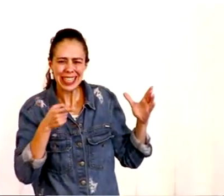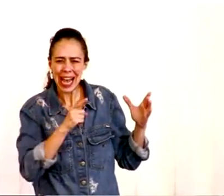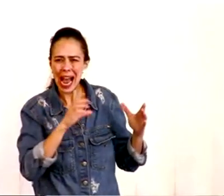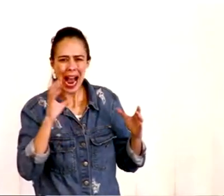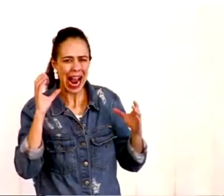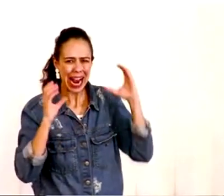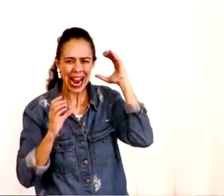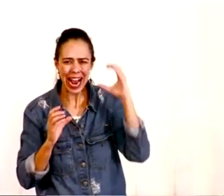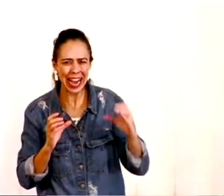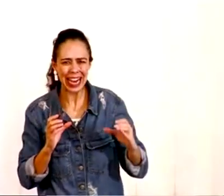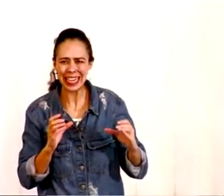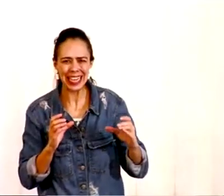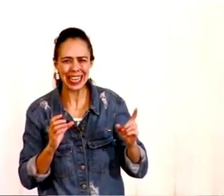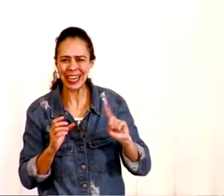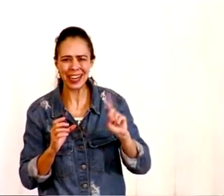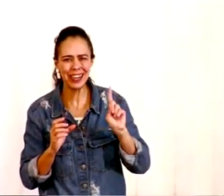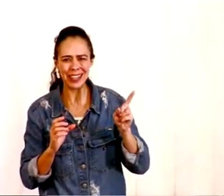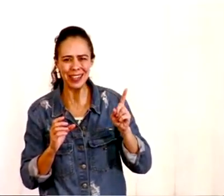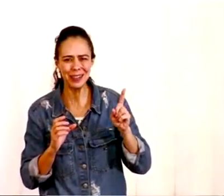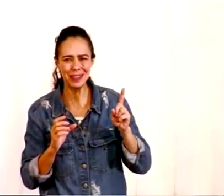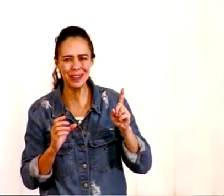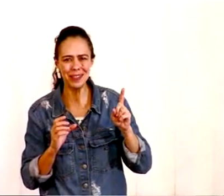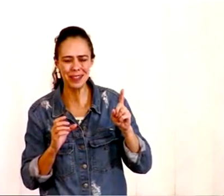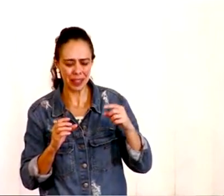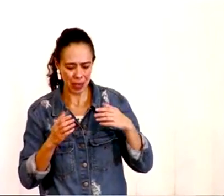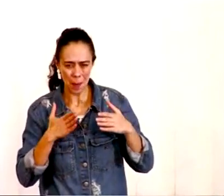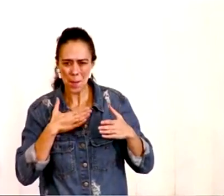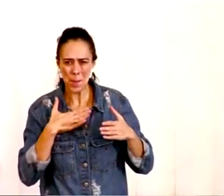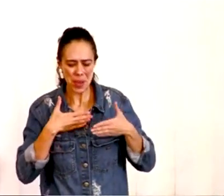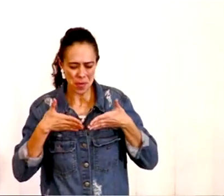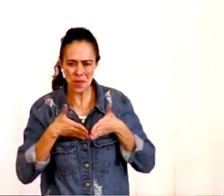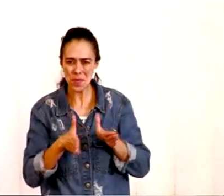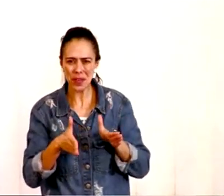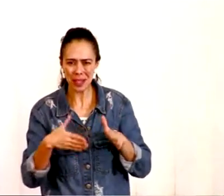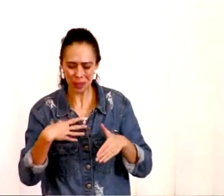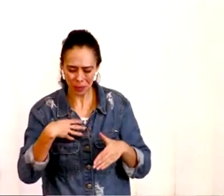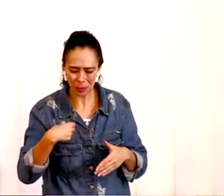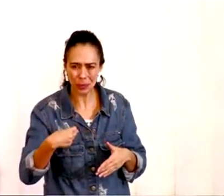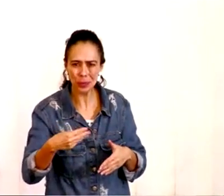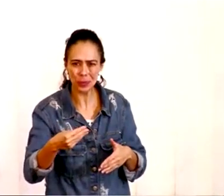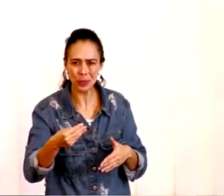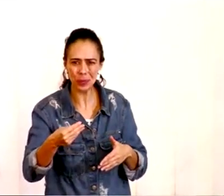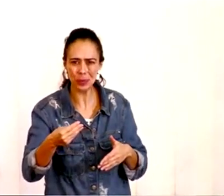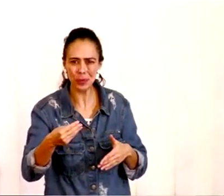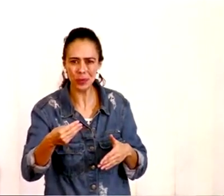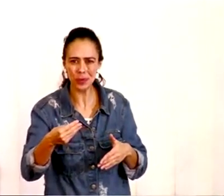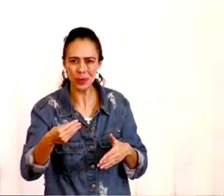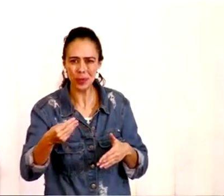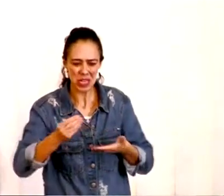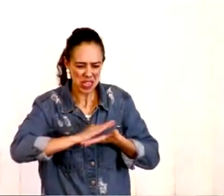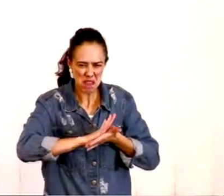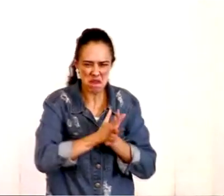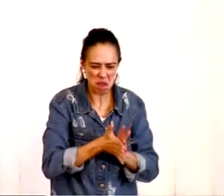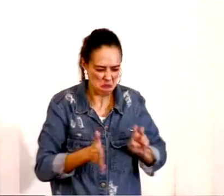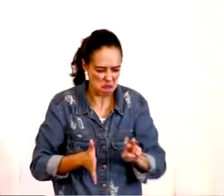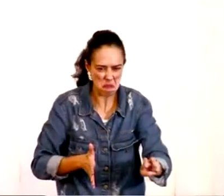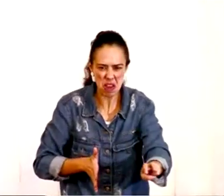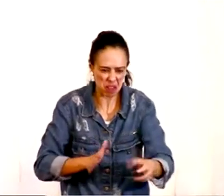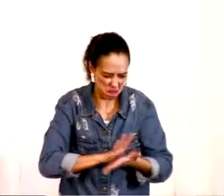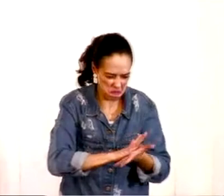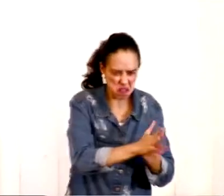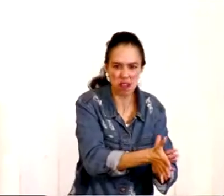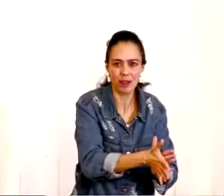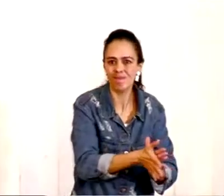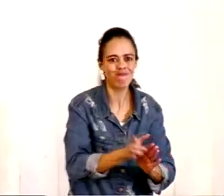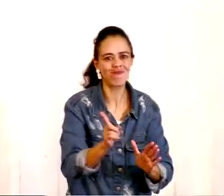serpente. Agora podem perceber que os atos pecaminosos de Caim só se agravam